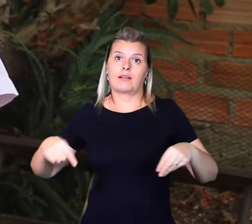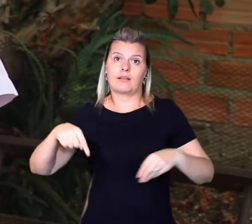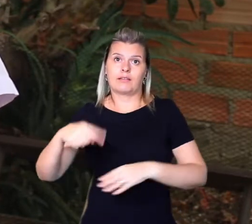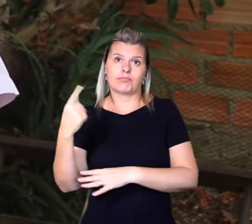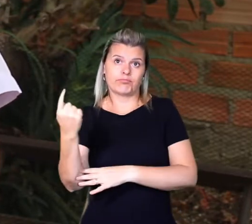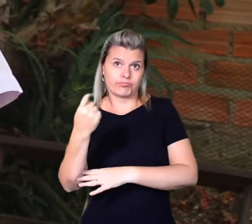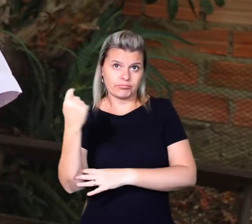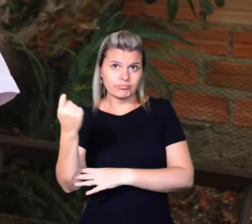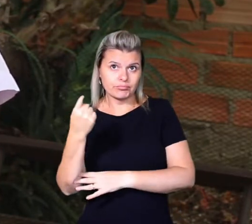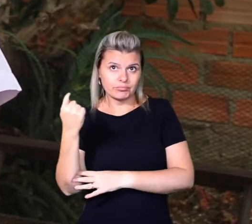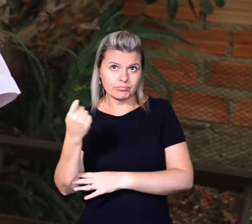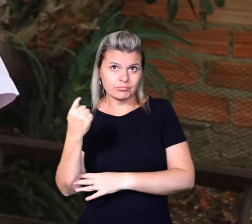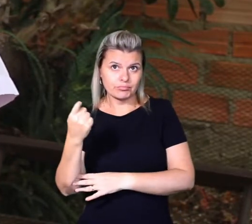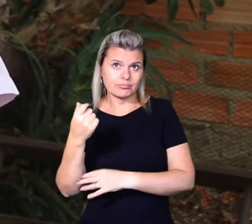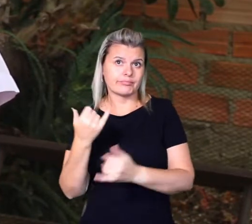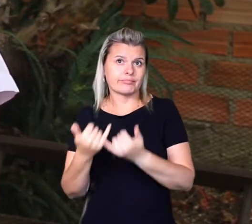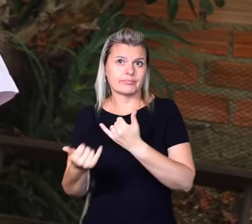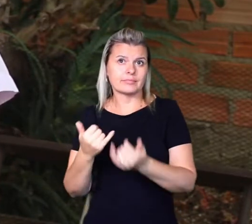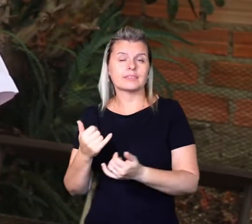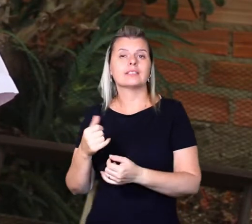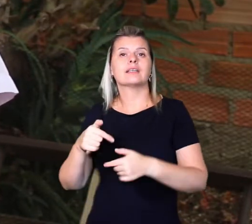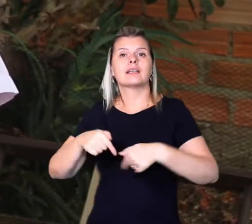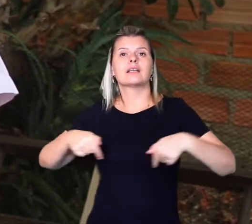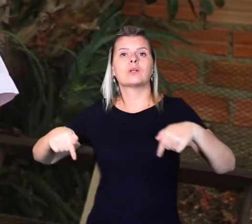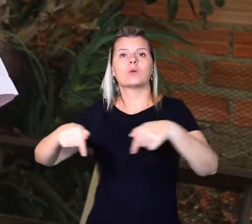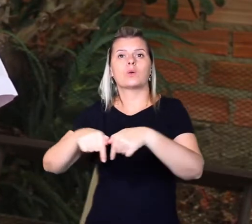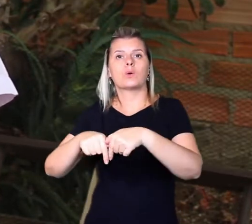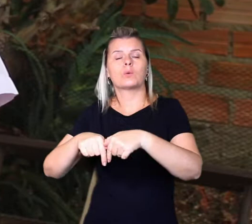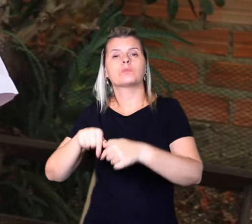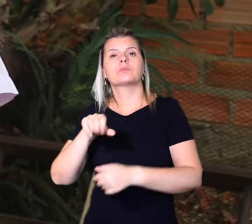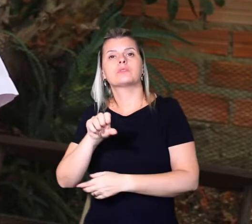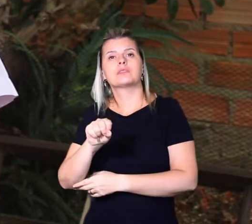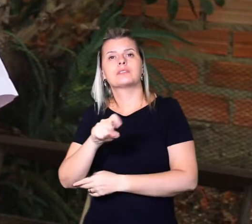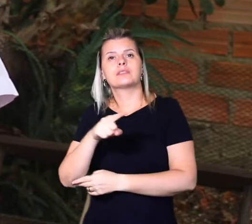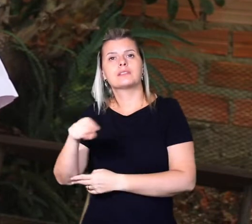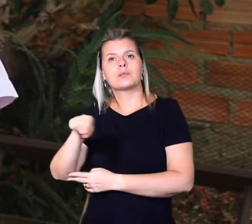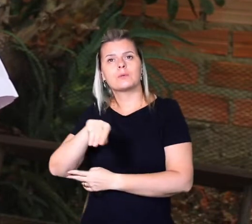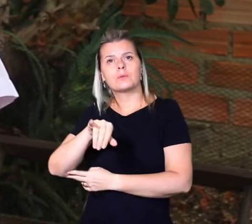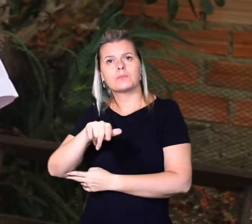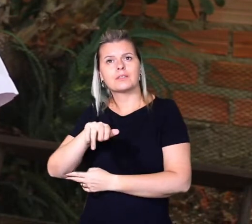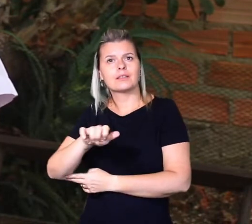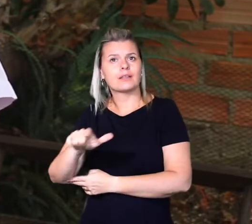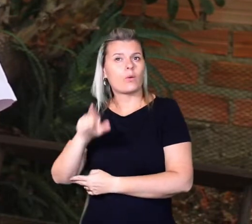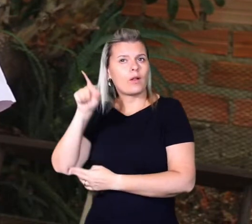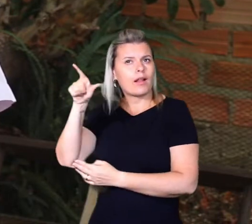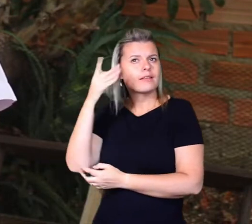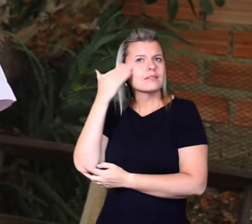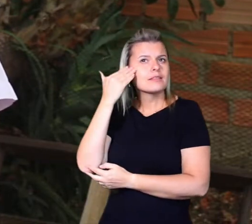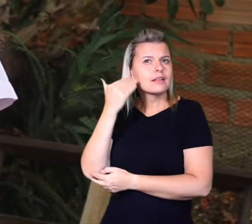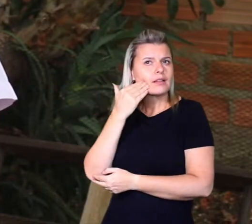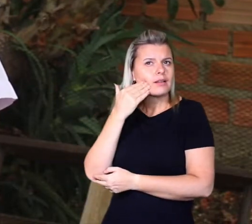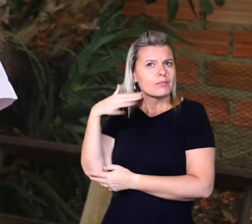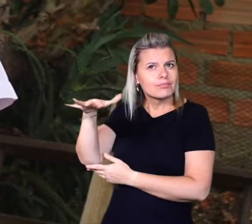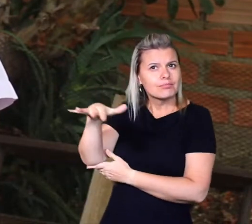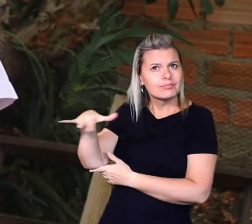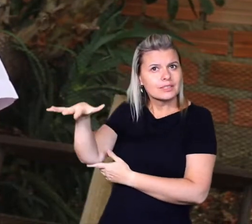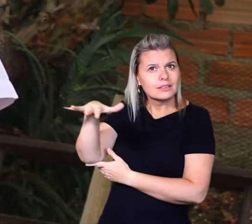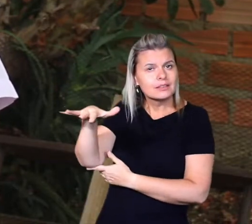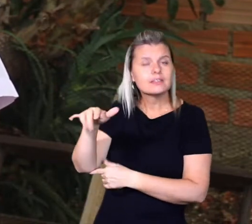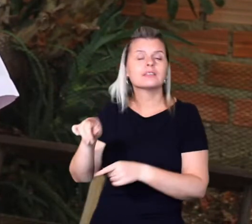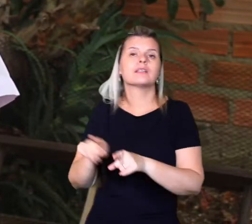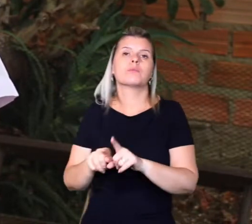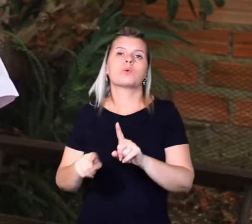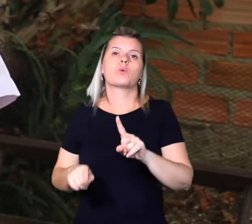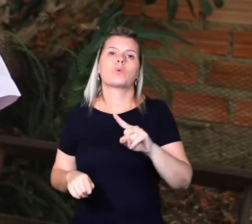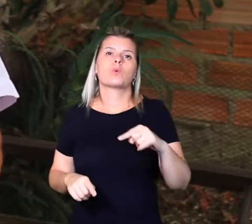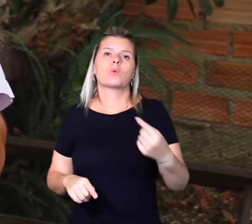território do Rio Grande do Sul Central, como no caso do quilombo São Miguel dos Pretos, em Rincão dos Martimianos, ali em Santa Maria, em torno de Restinga